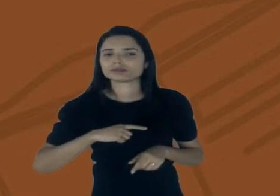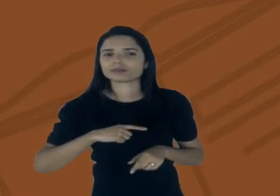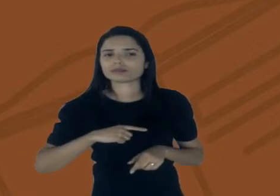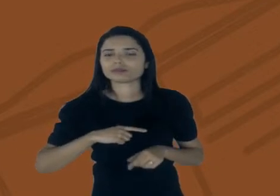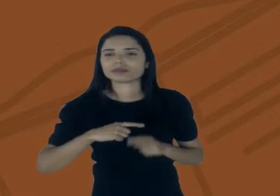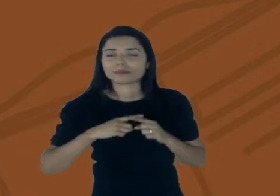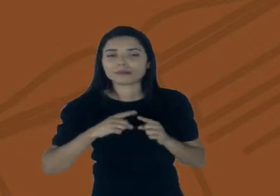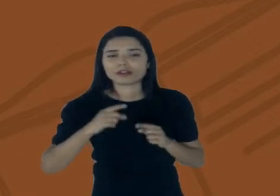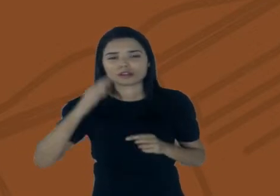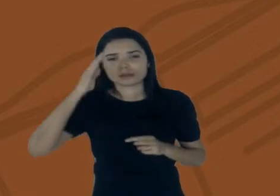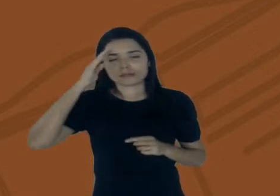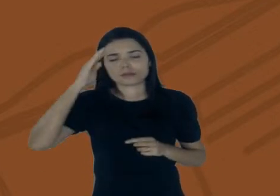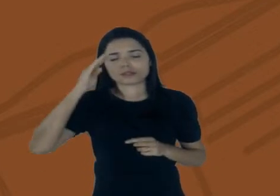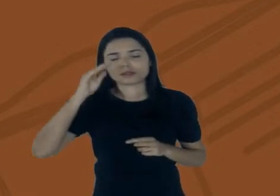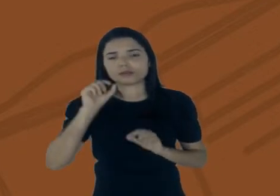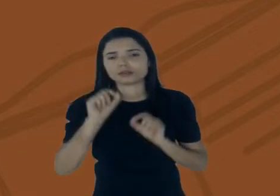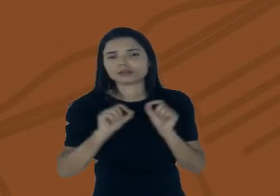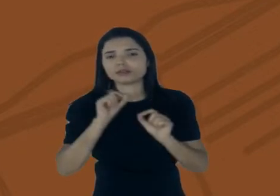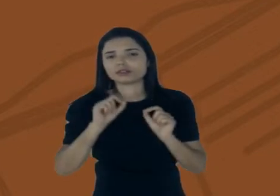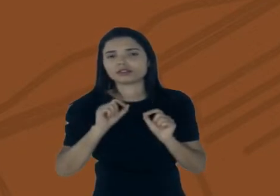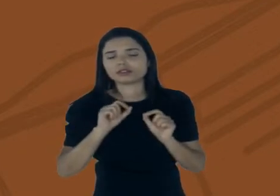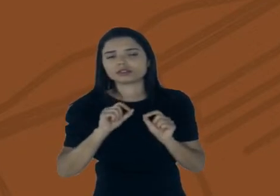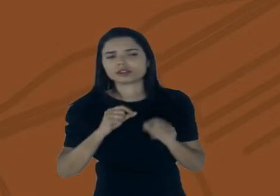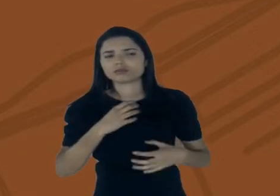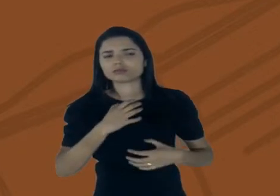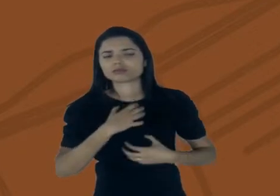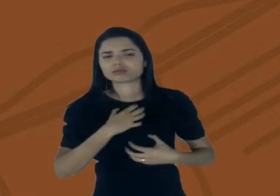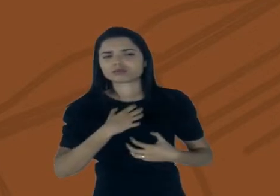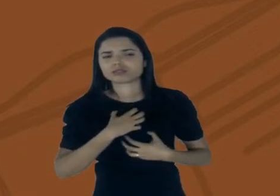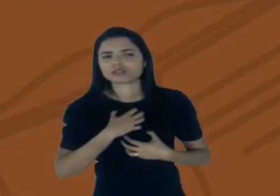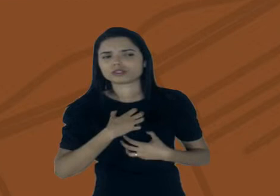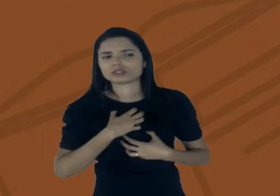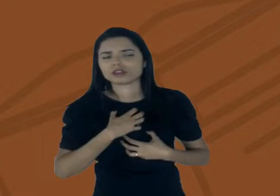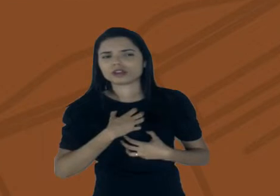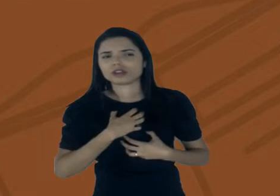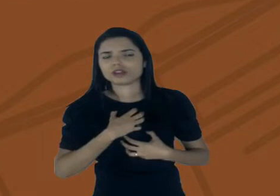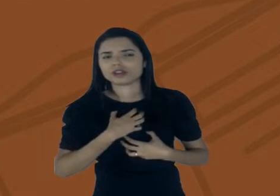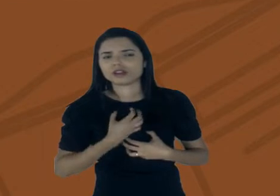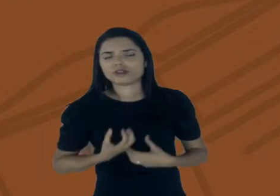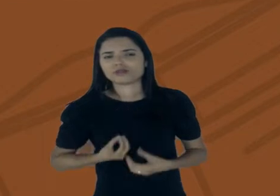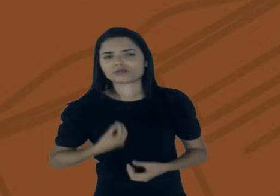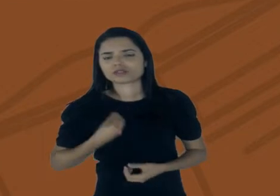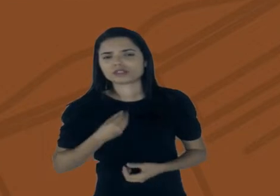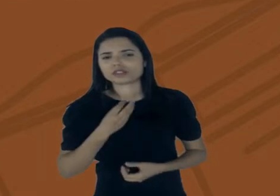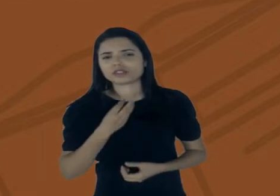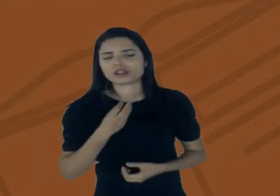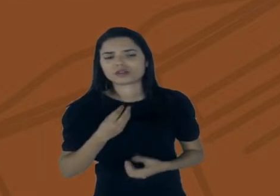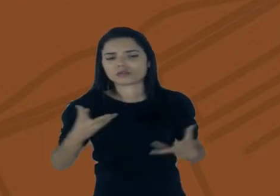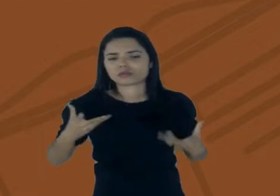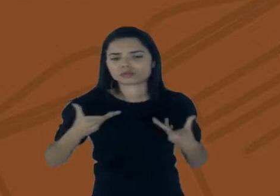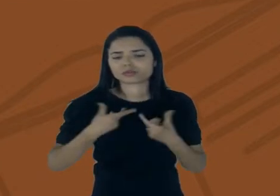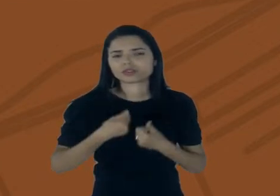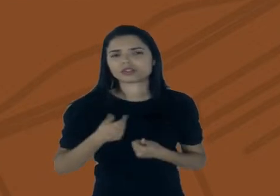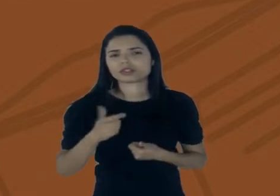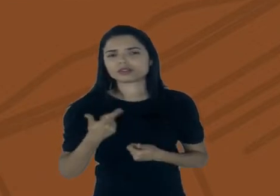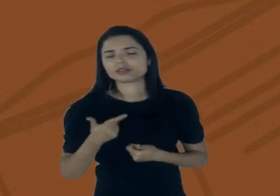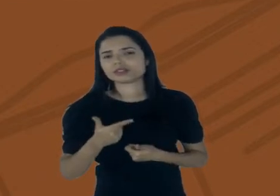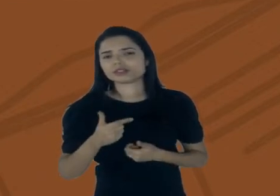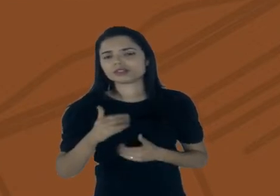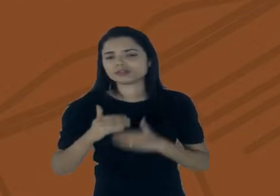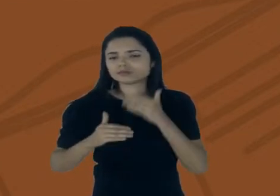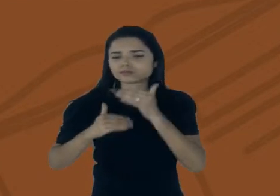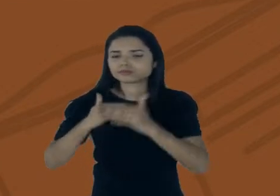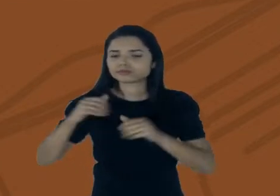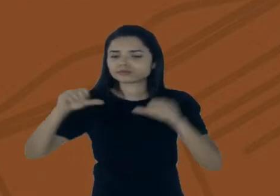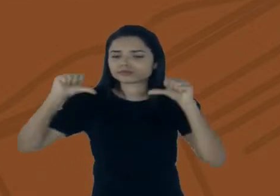conta dos maus hábitos, e ela vai vir a partir de outras consequências do que vem acontecendo